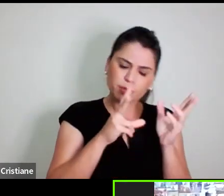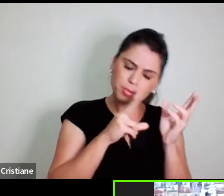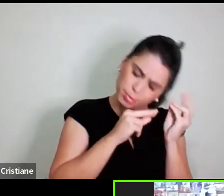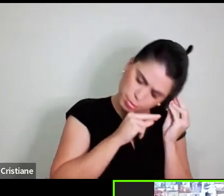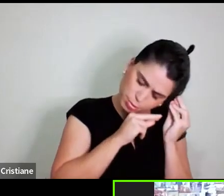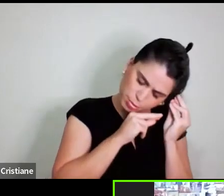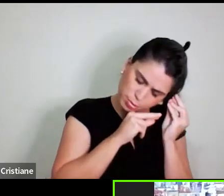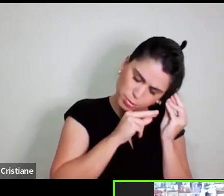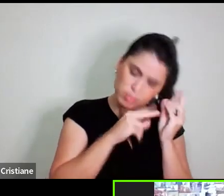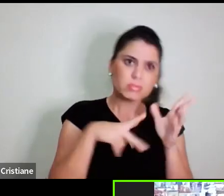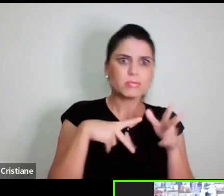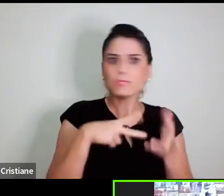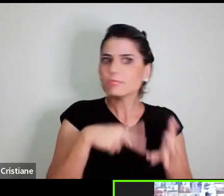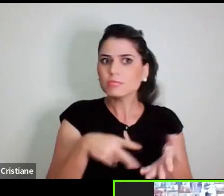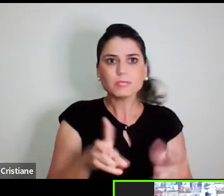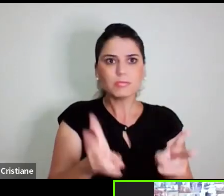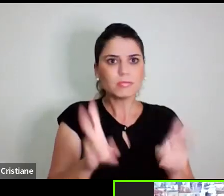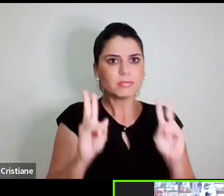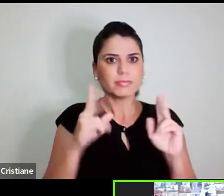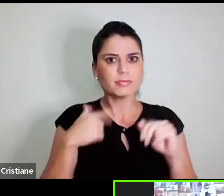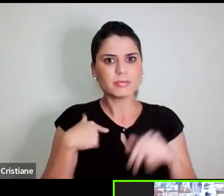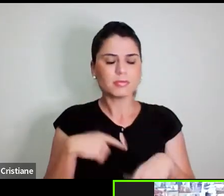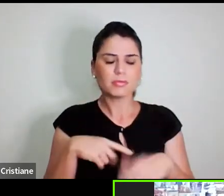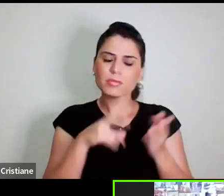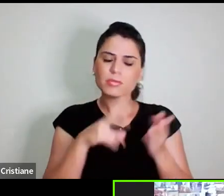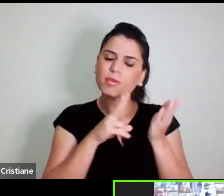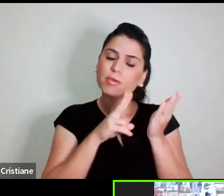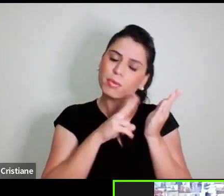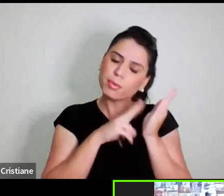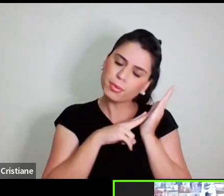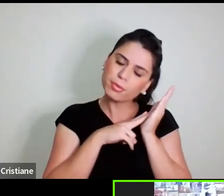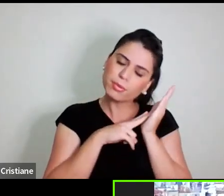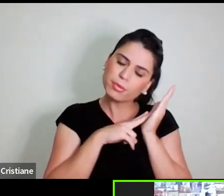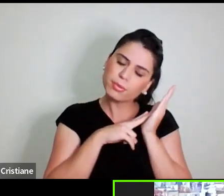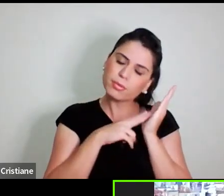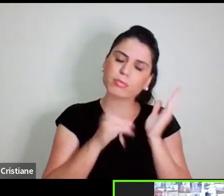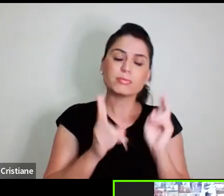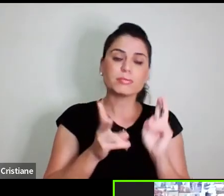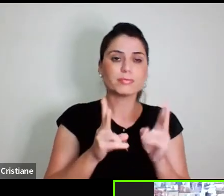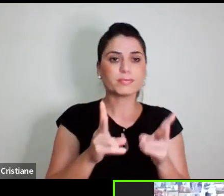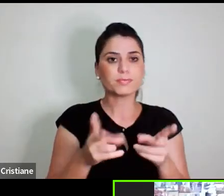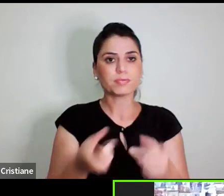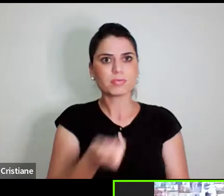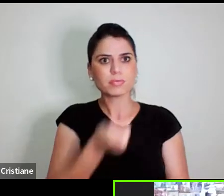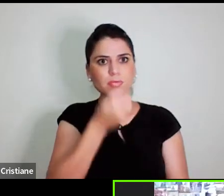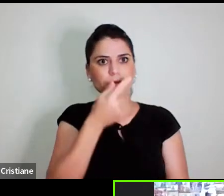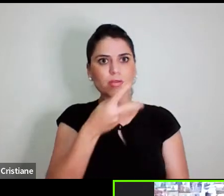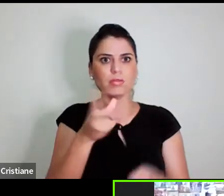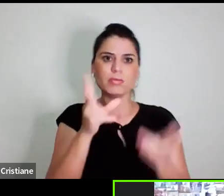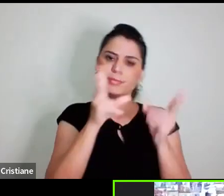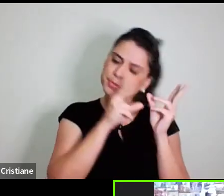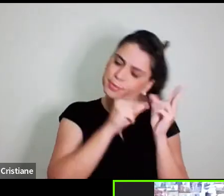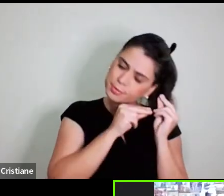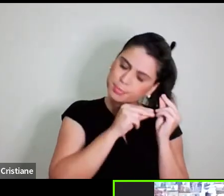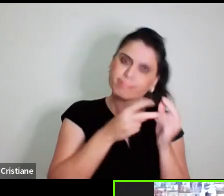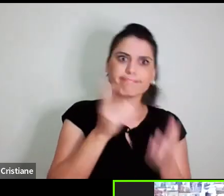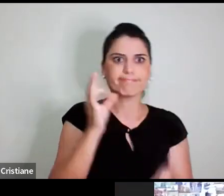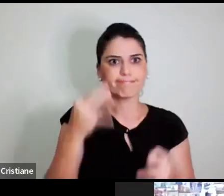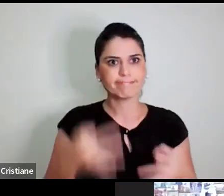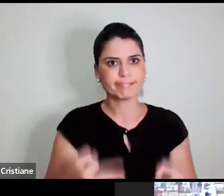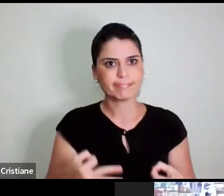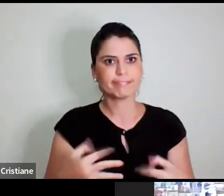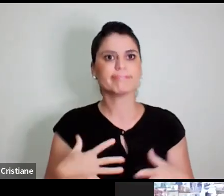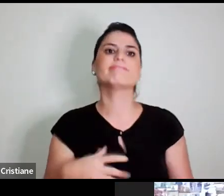eu fiquei, eu sei que eu fiquei desacordada. Era um sonífero, eu tomava e apagava. Aí Então, quer ele